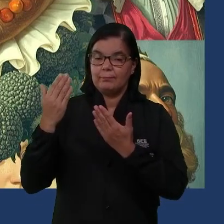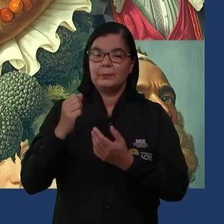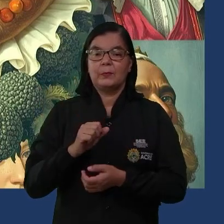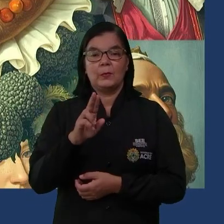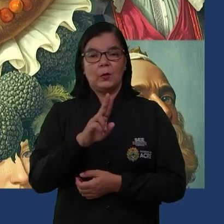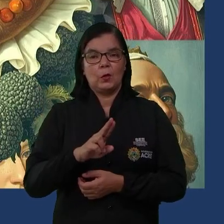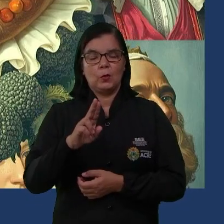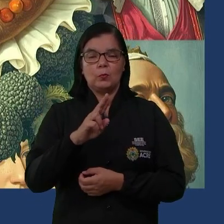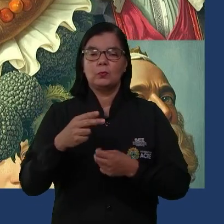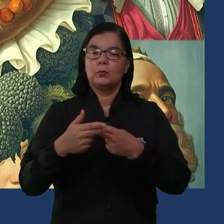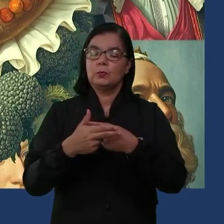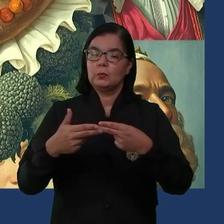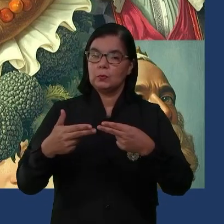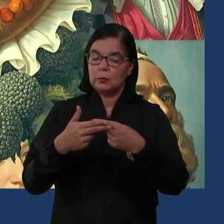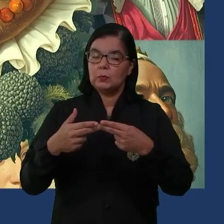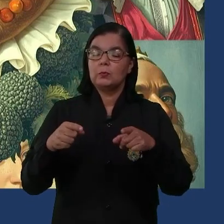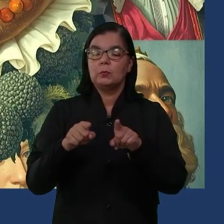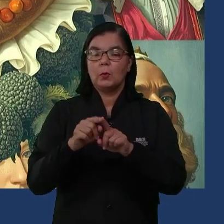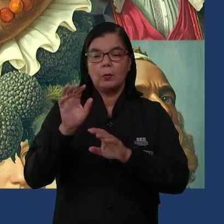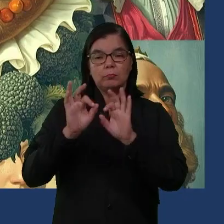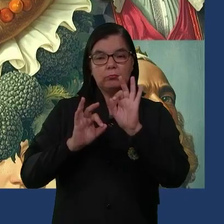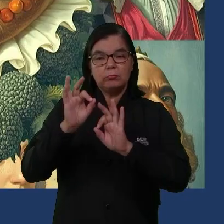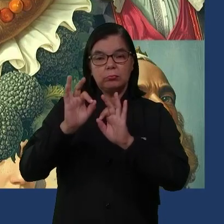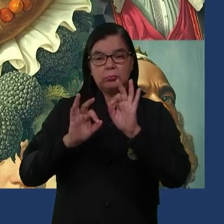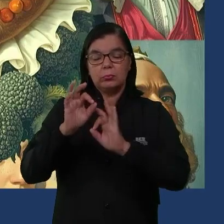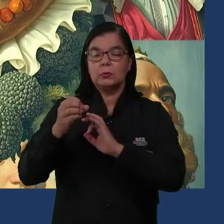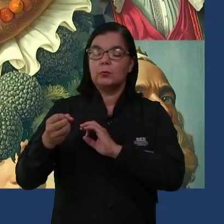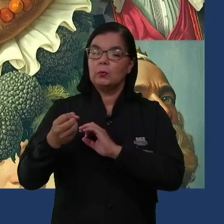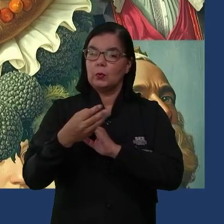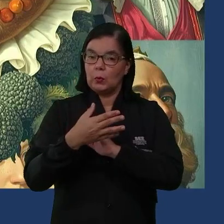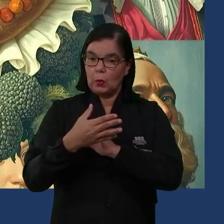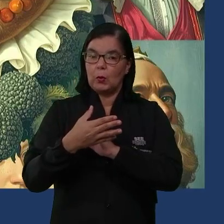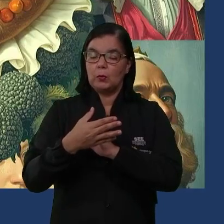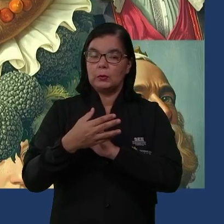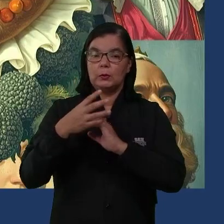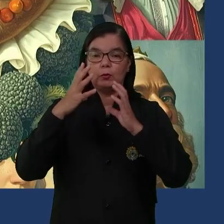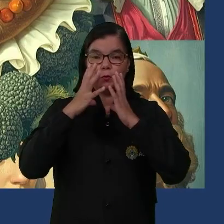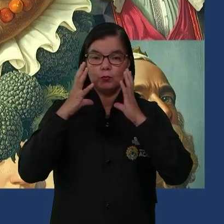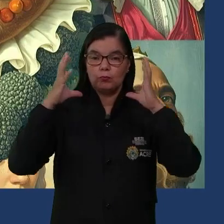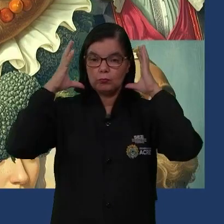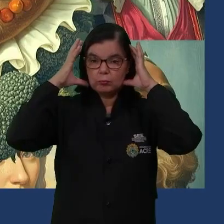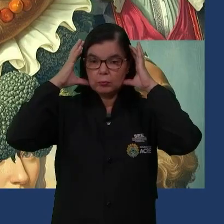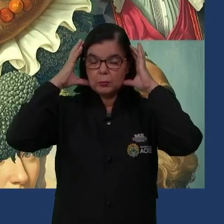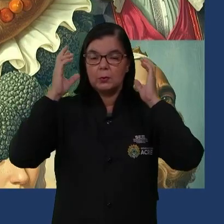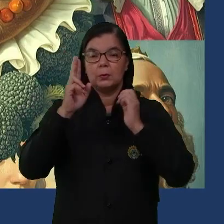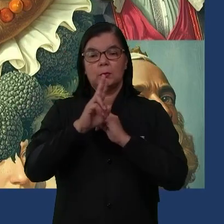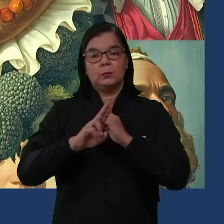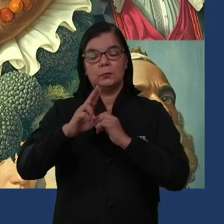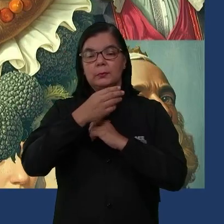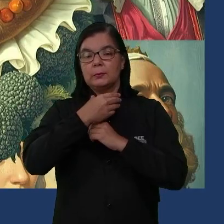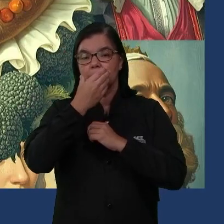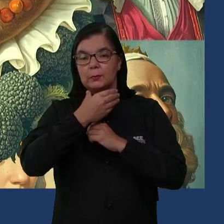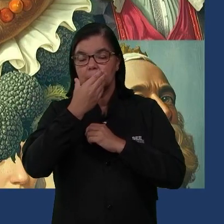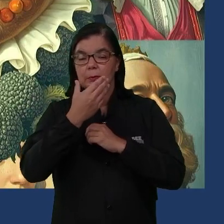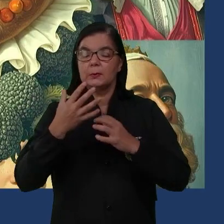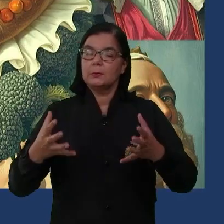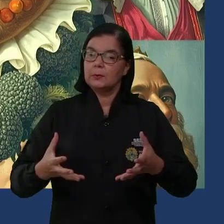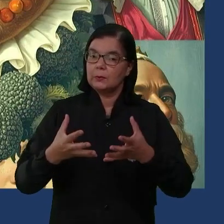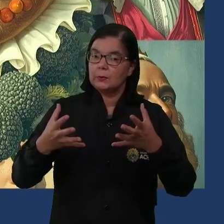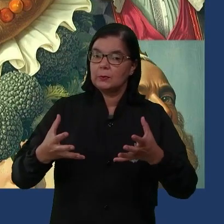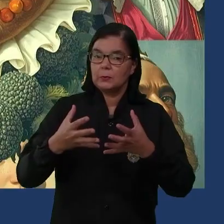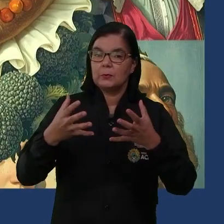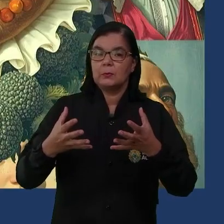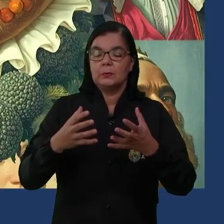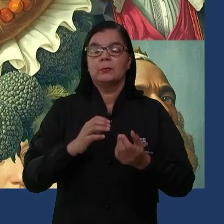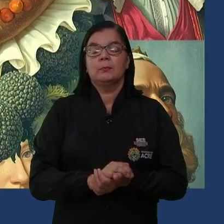usava objetos e construíam novos formatos de cabeça, usando aí frutas, verduras, né, de